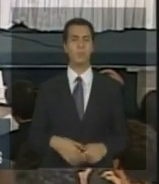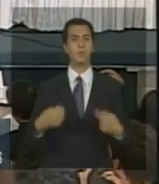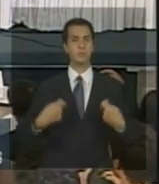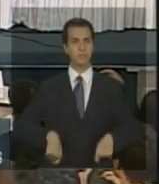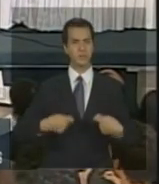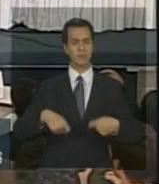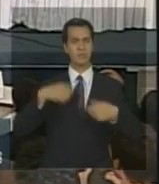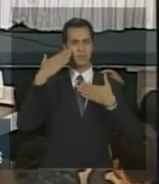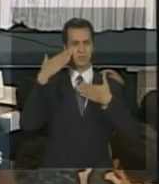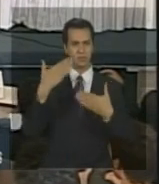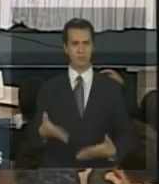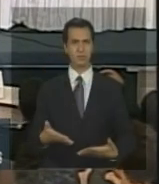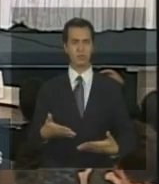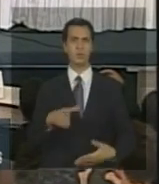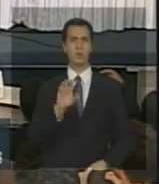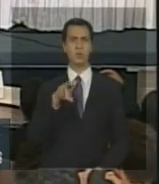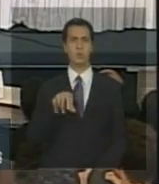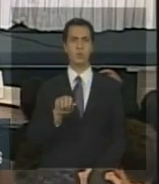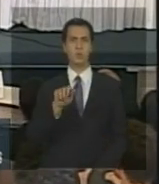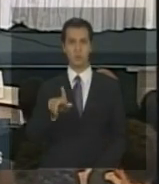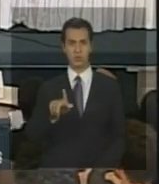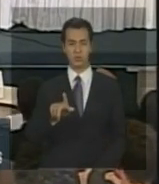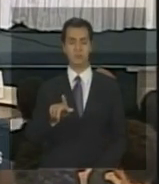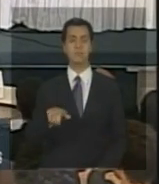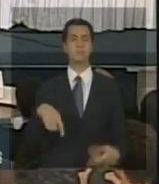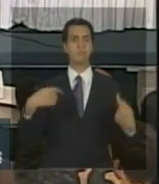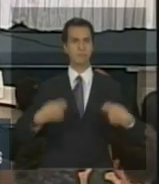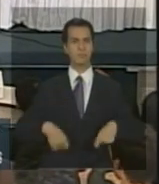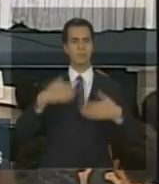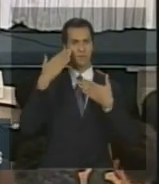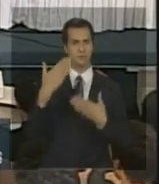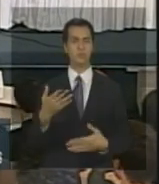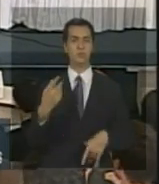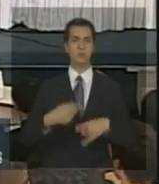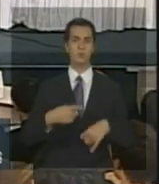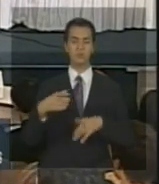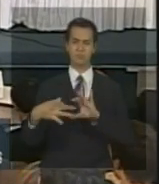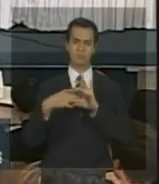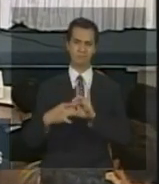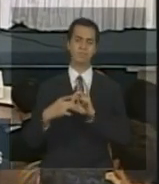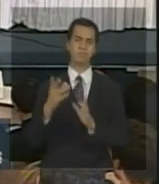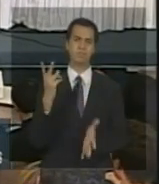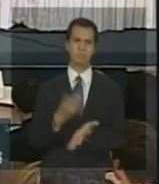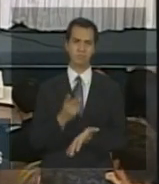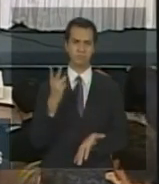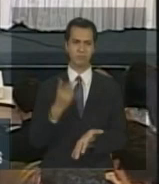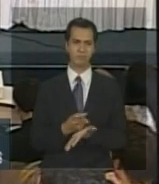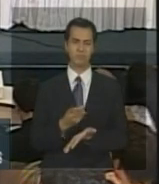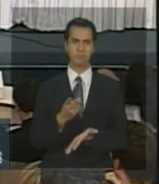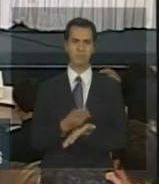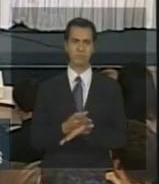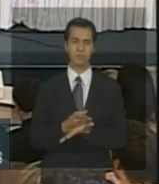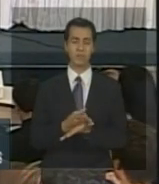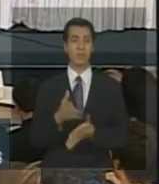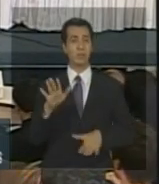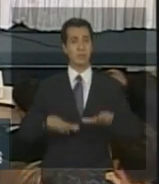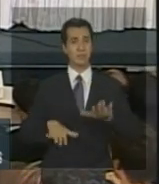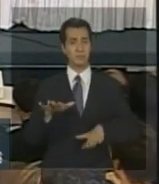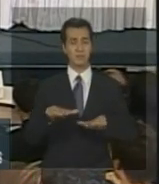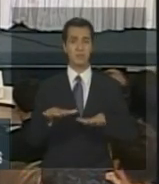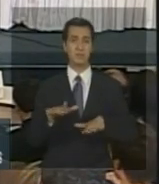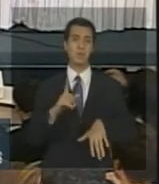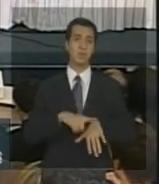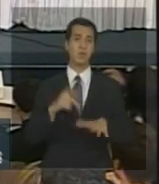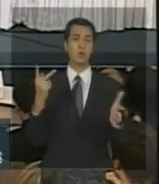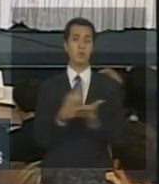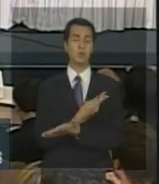agradecer às organizações não governamentais, que mantêm a parceria, mesmo num tempo em que, em